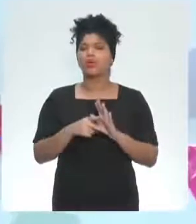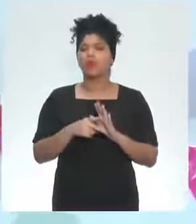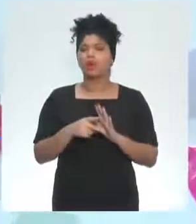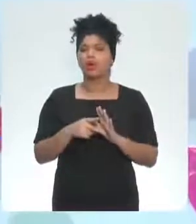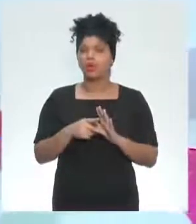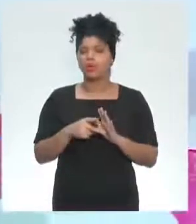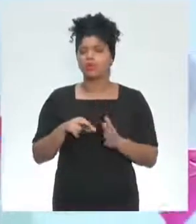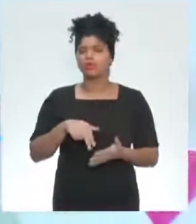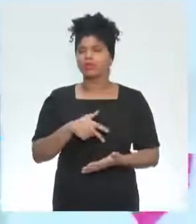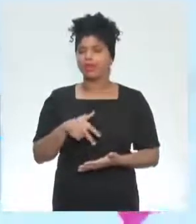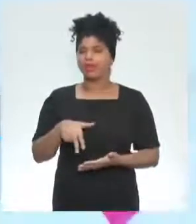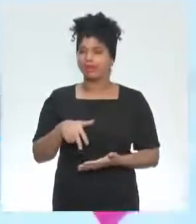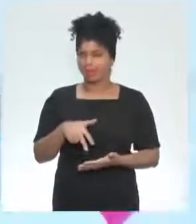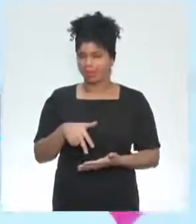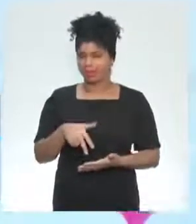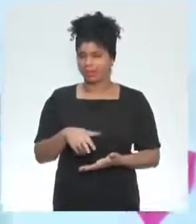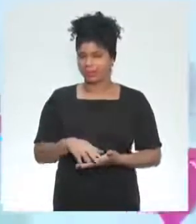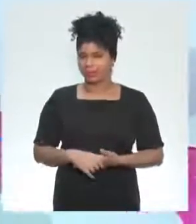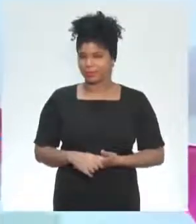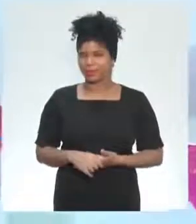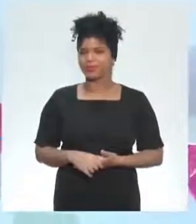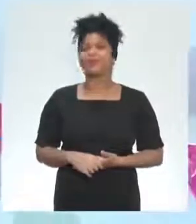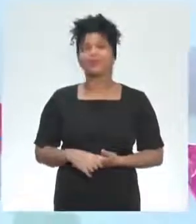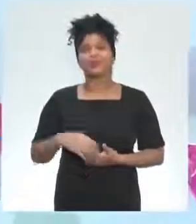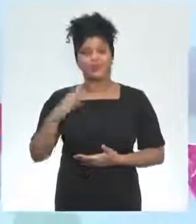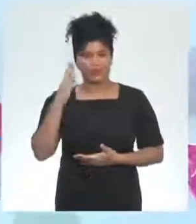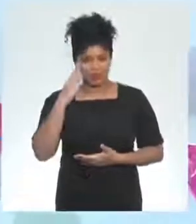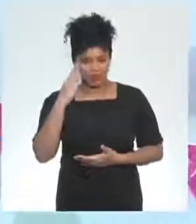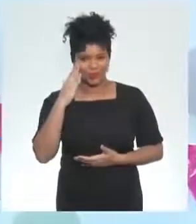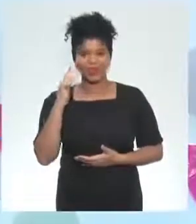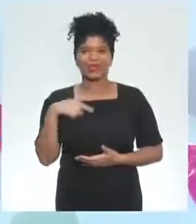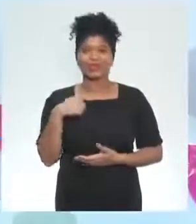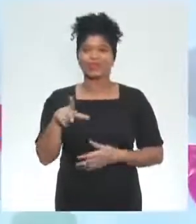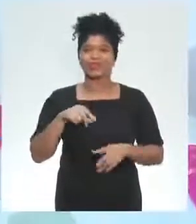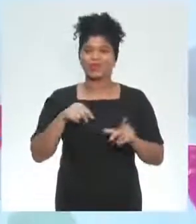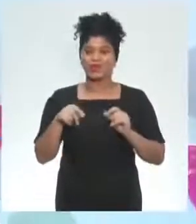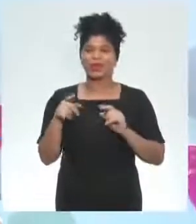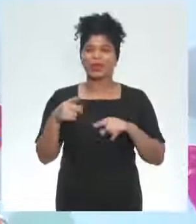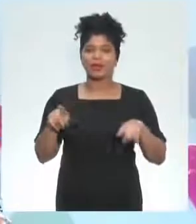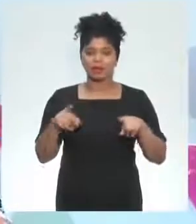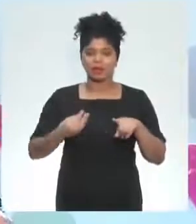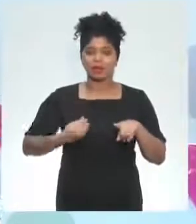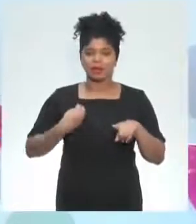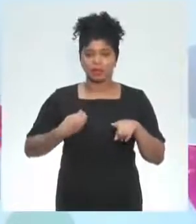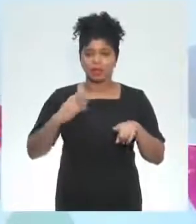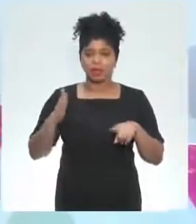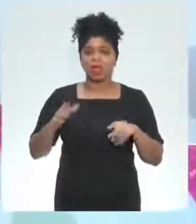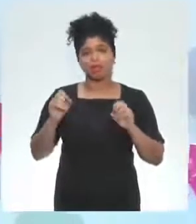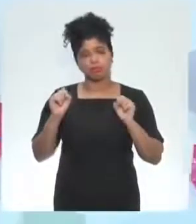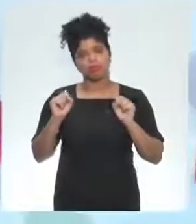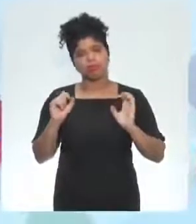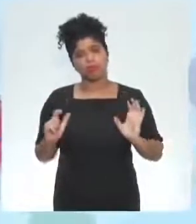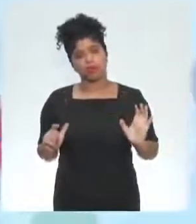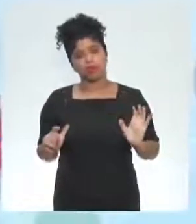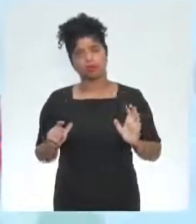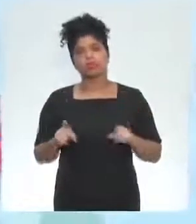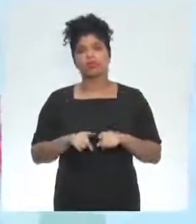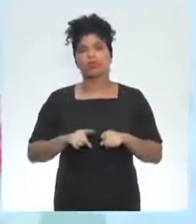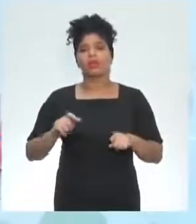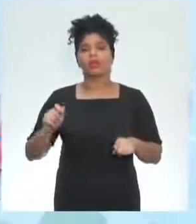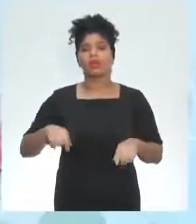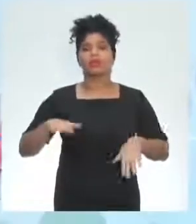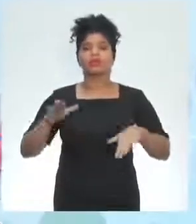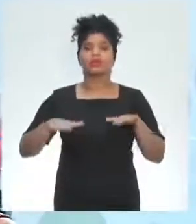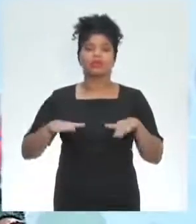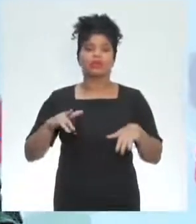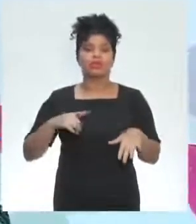Tá? Então, gente, claro que a gente pode escolher canções que já existem, né, e até criar coreografias novas para essas